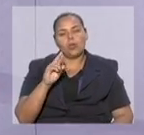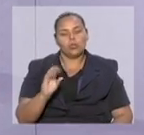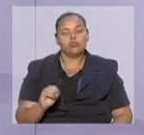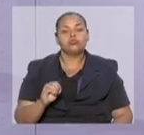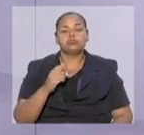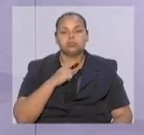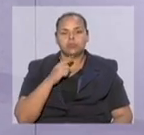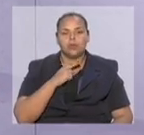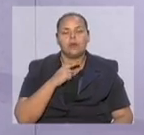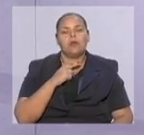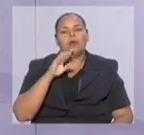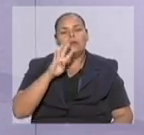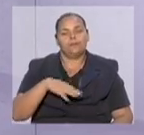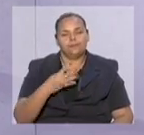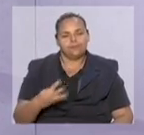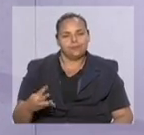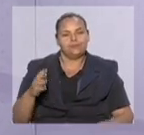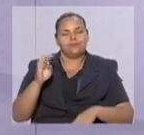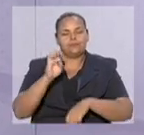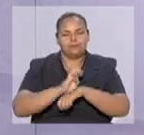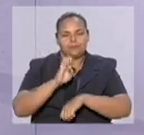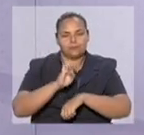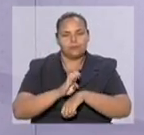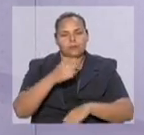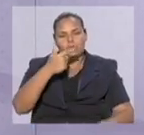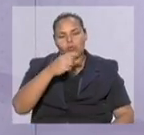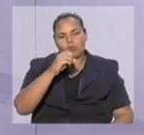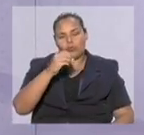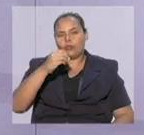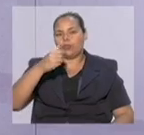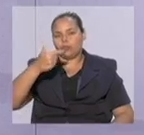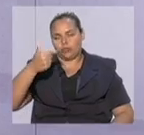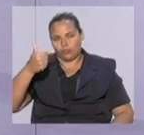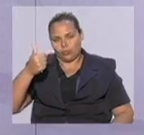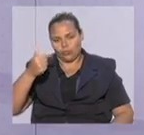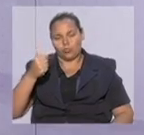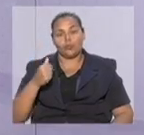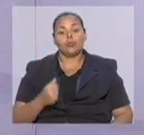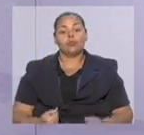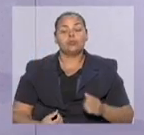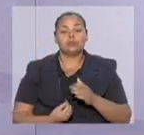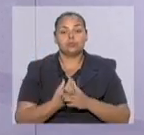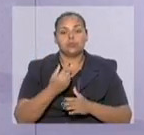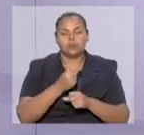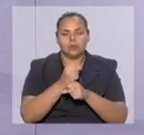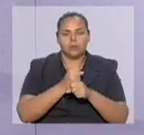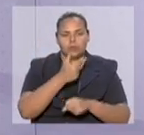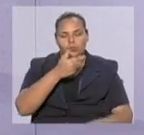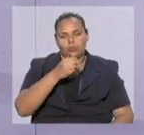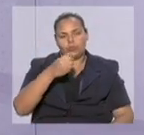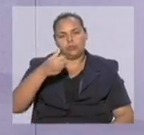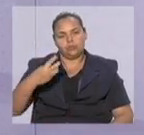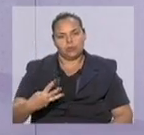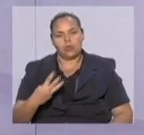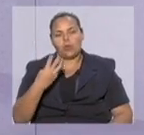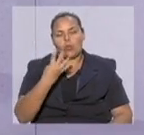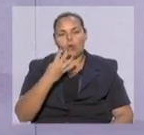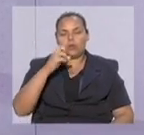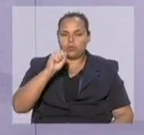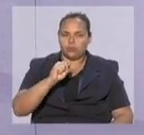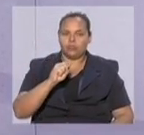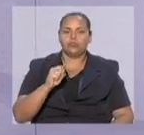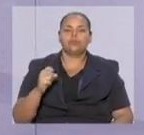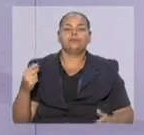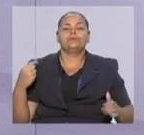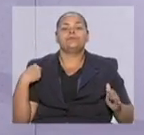estadual que foi realizado em 2012, implantado em 2013, que tem 48 metas a